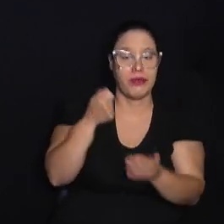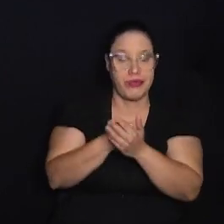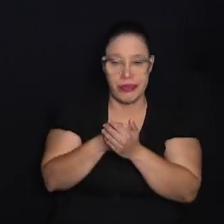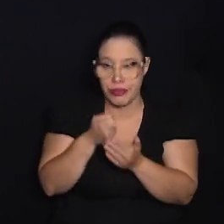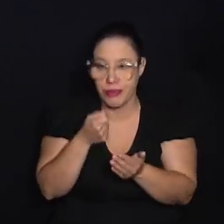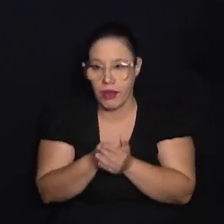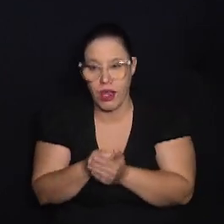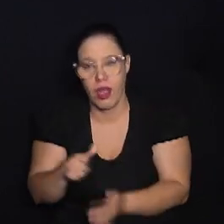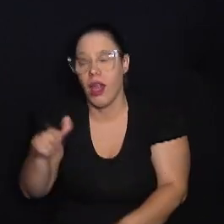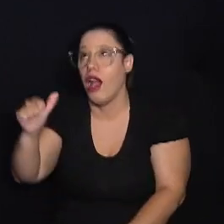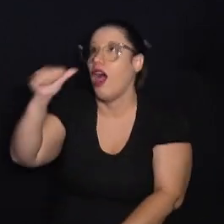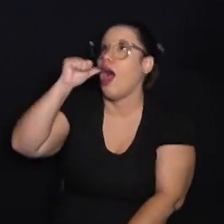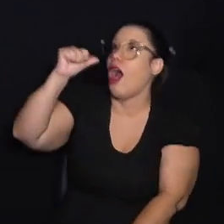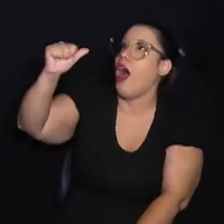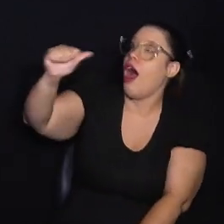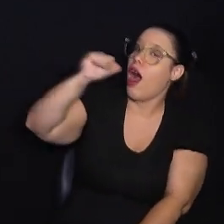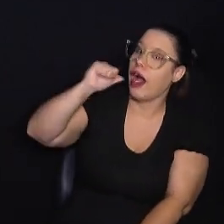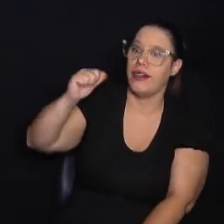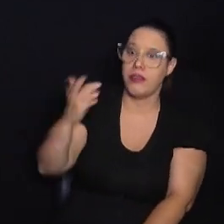de álcool, né? Então,